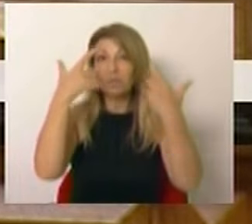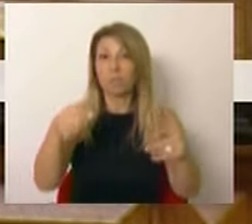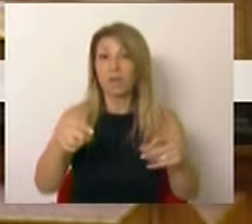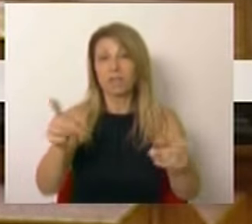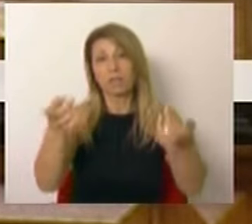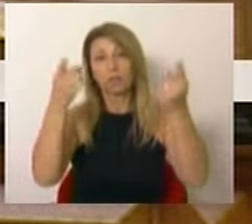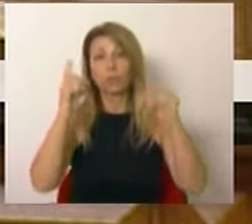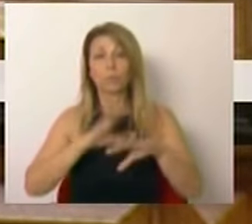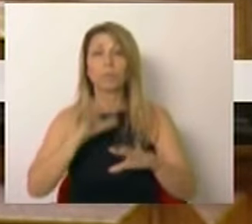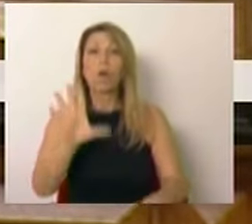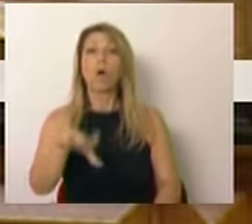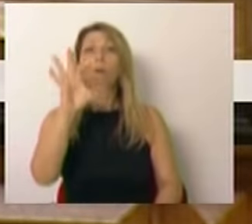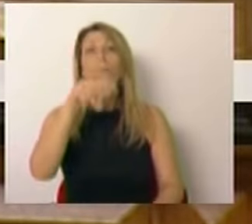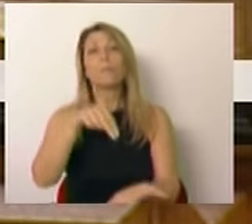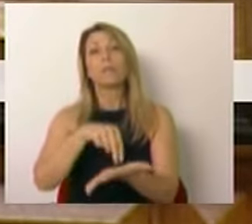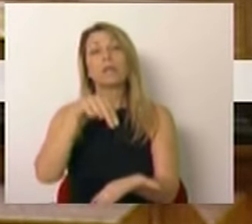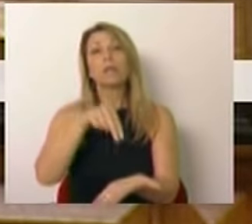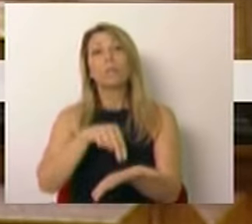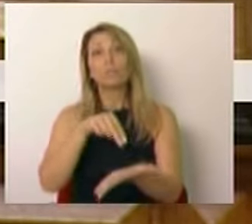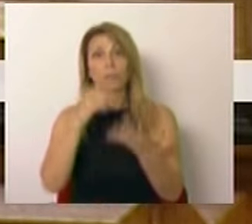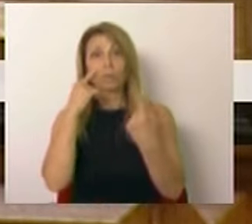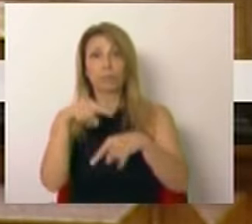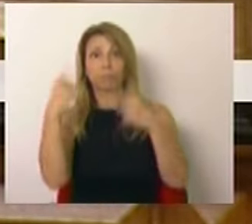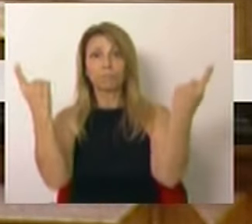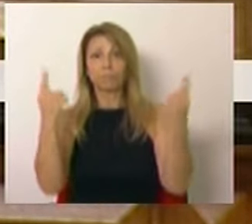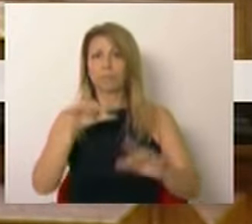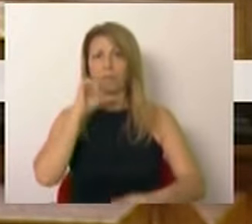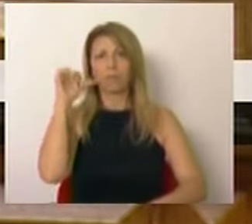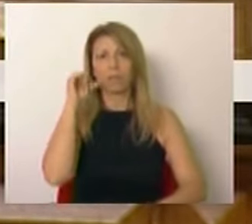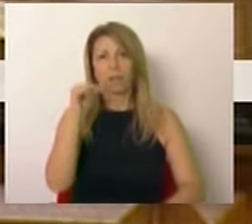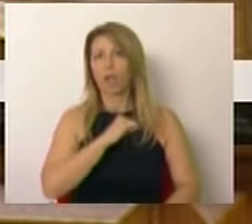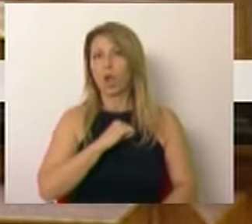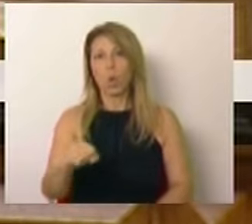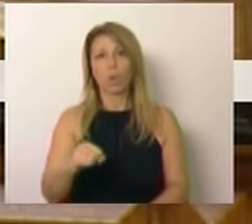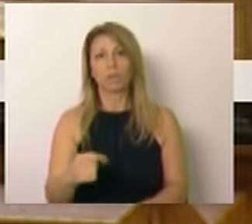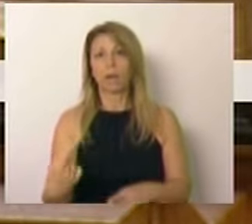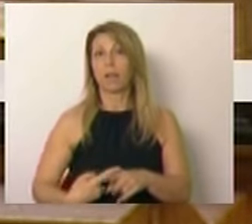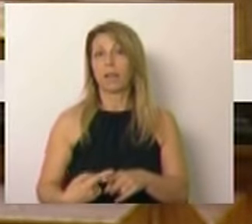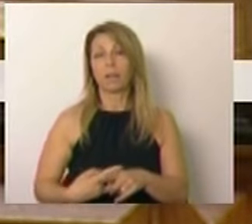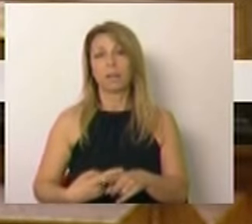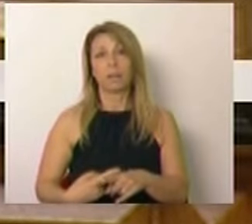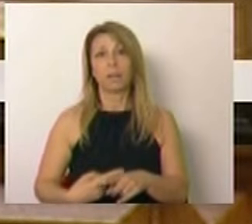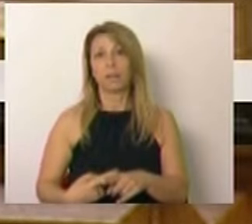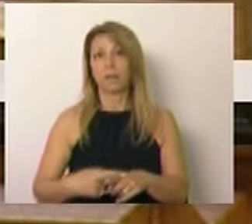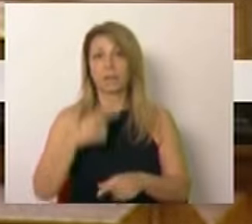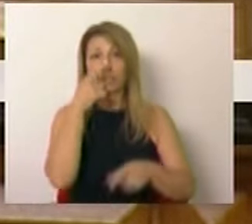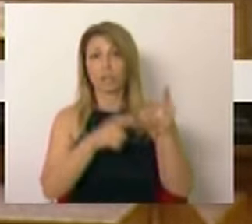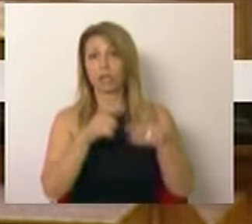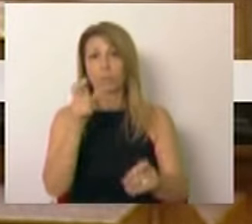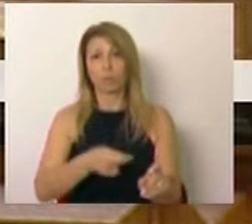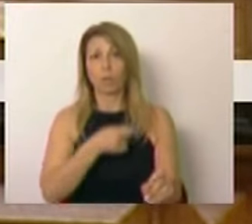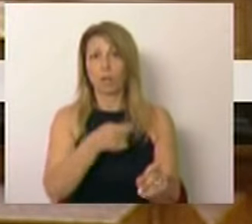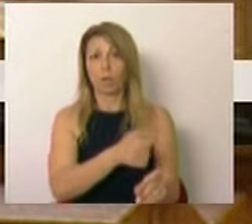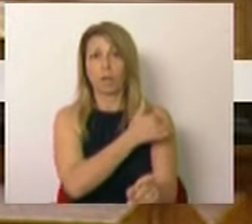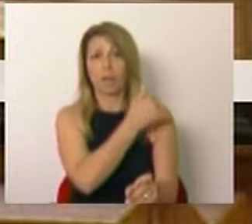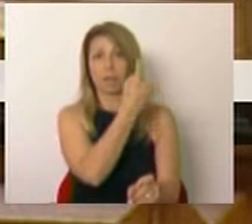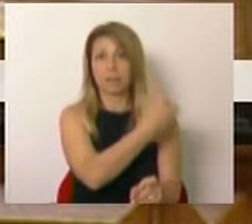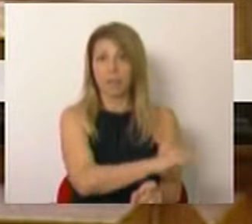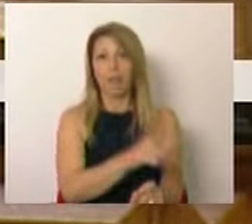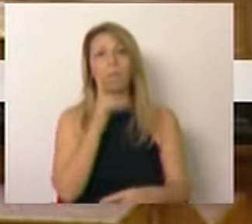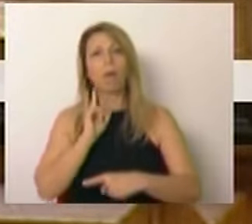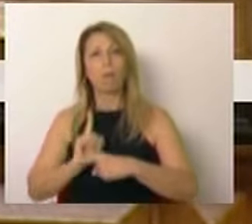conta as opções e as posições que têm manifestado, sempre contrárias aos interesses dos inquilinos e beneficiando sempre os